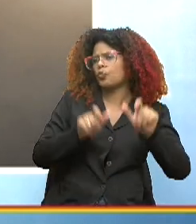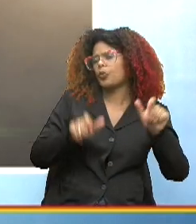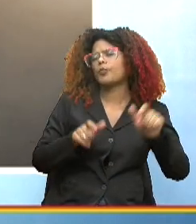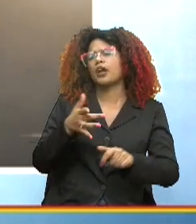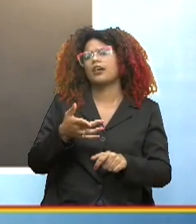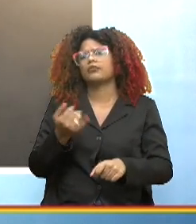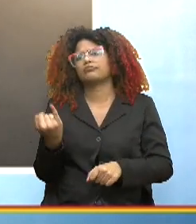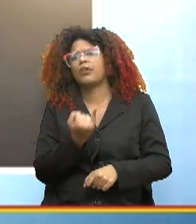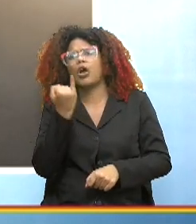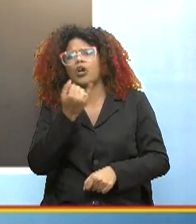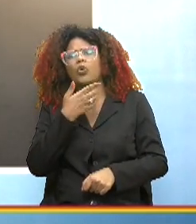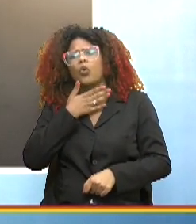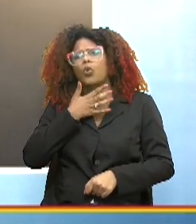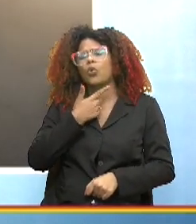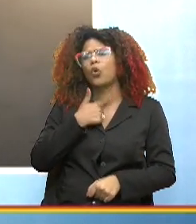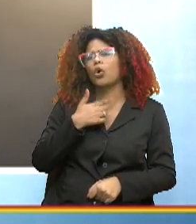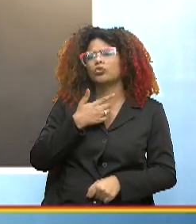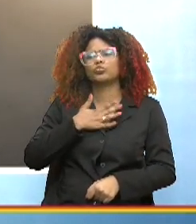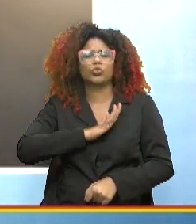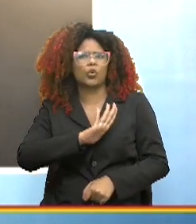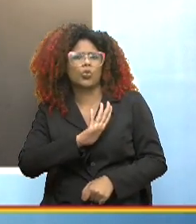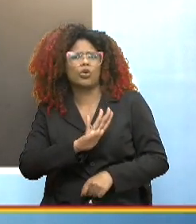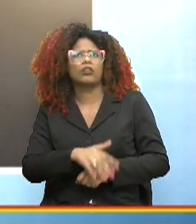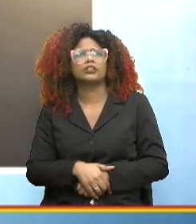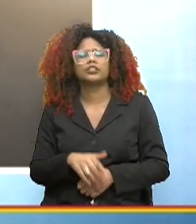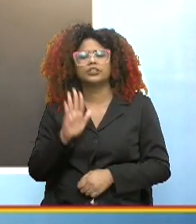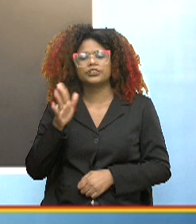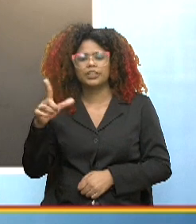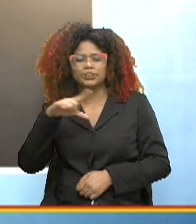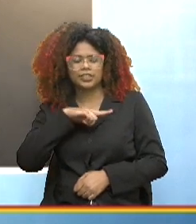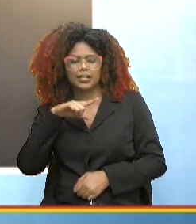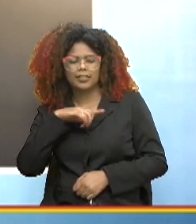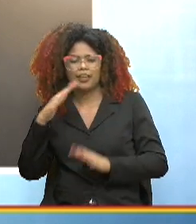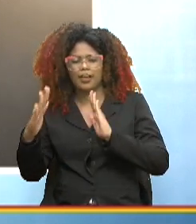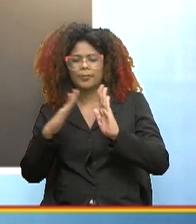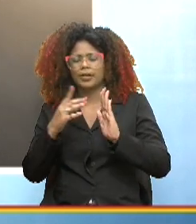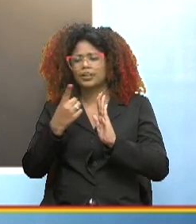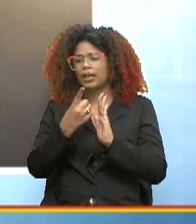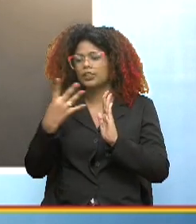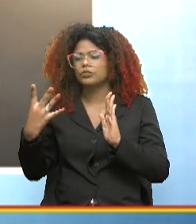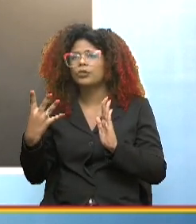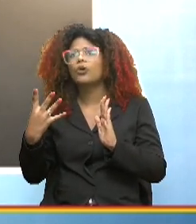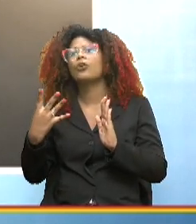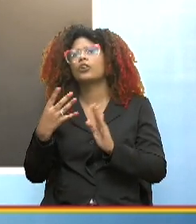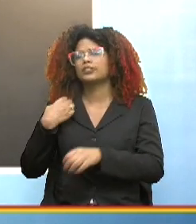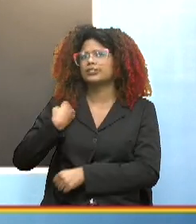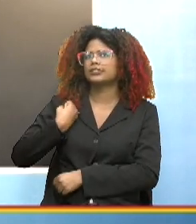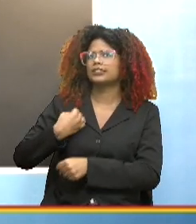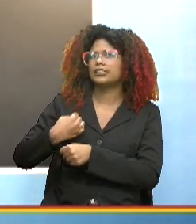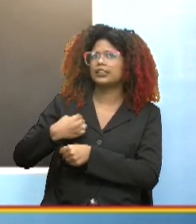a gente ser feliz Eu sempre pensei assim e a gente já tinha nessa época 14 anos de